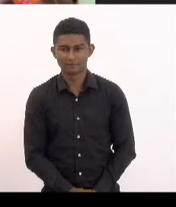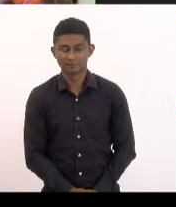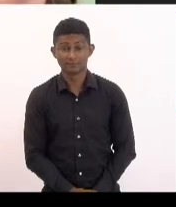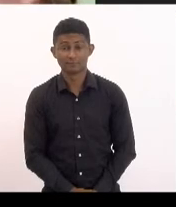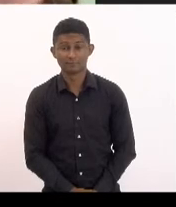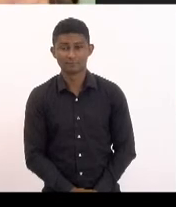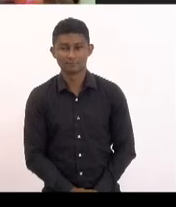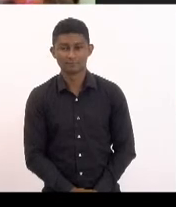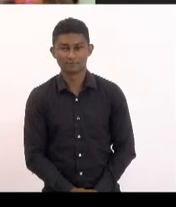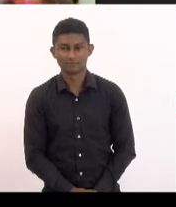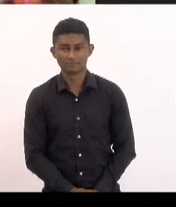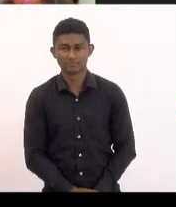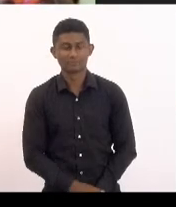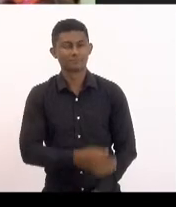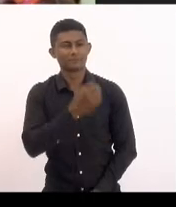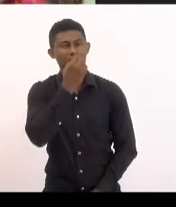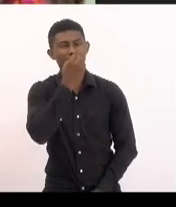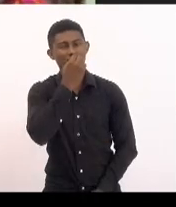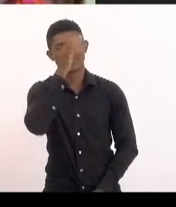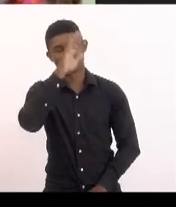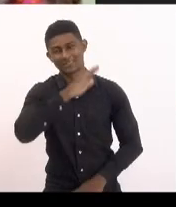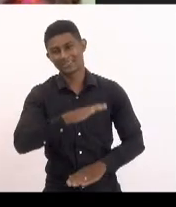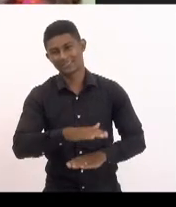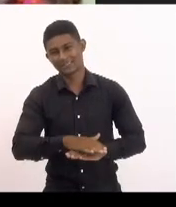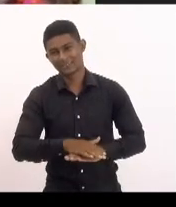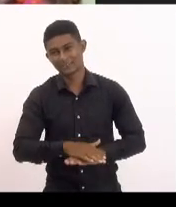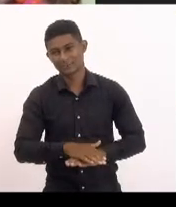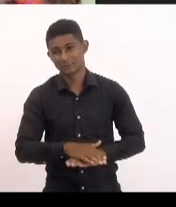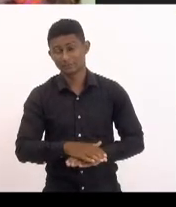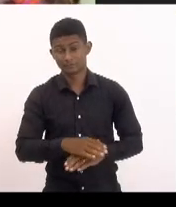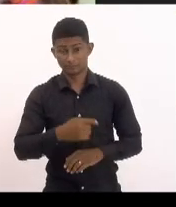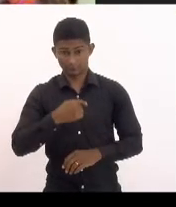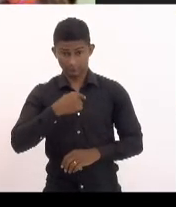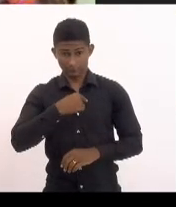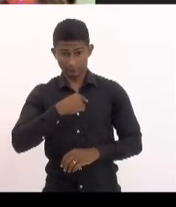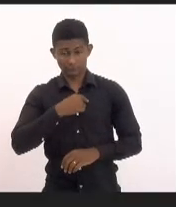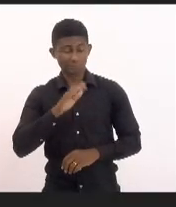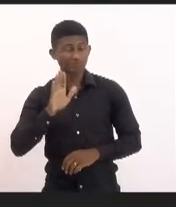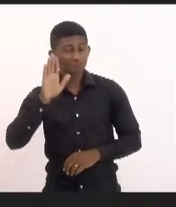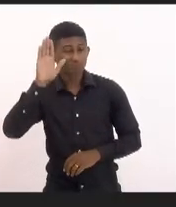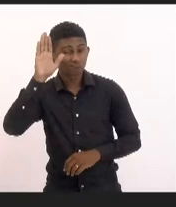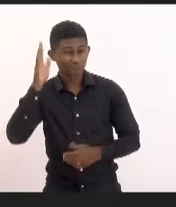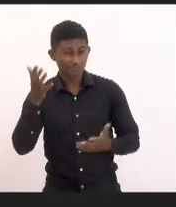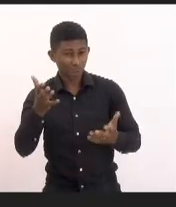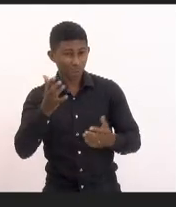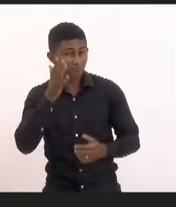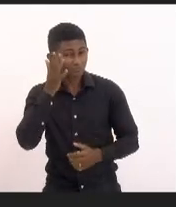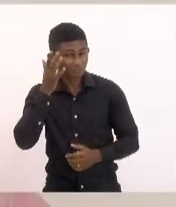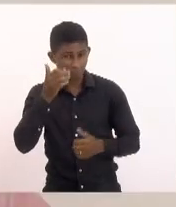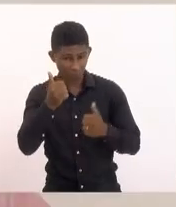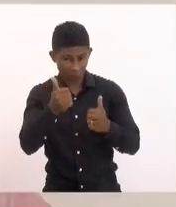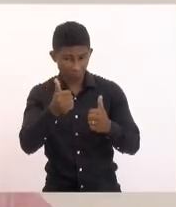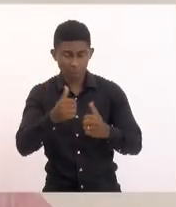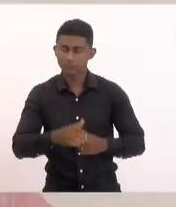boa tarde. Boa tarde, deputada, te ajudo. Só para me inscrever no expediente final, por gentileza. Ok.